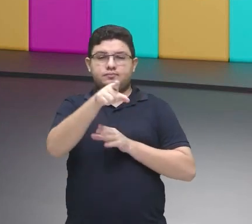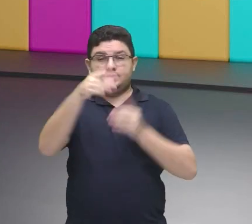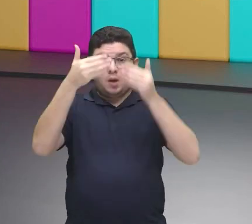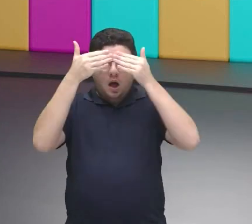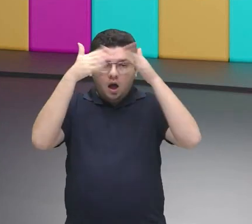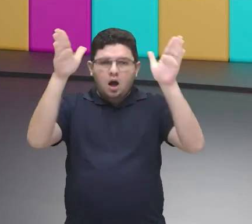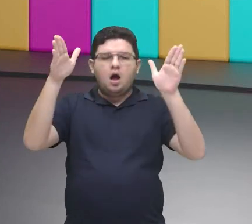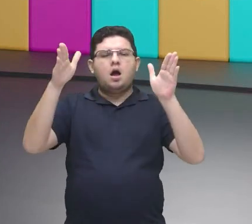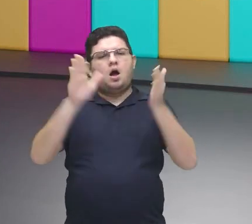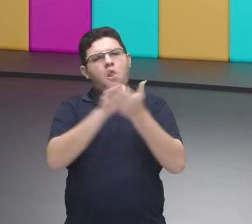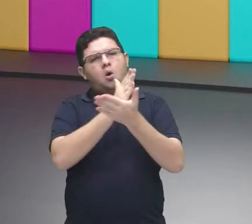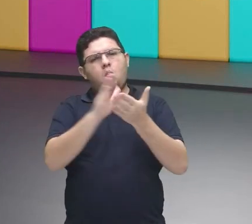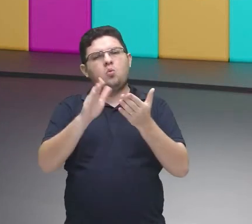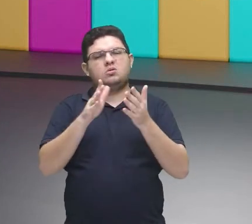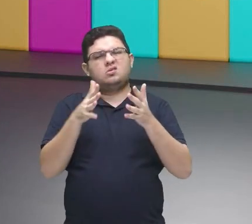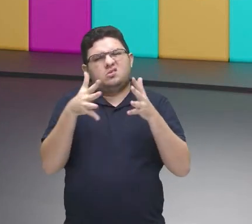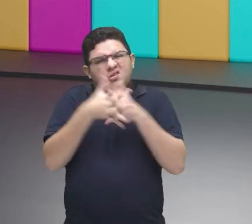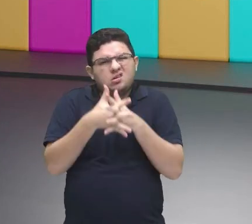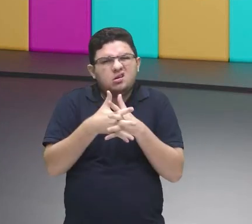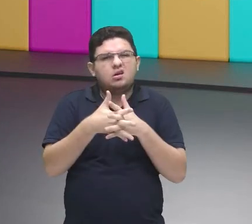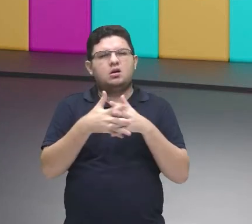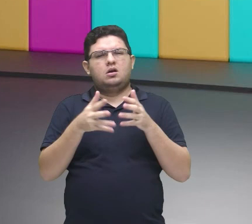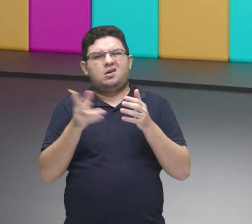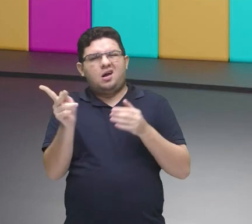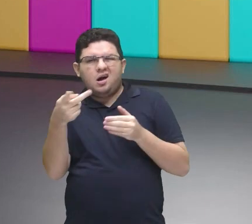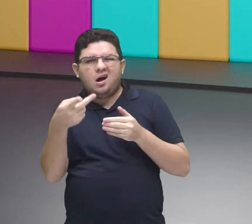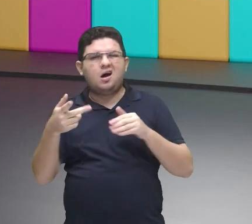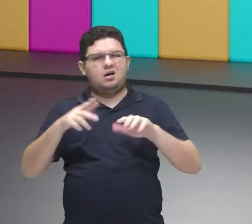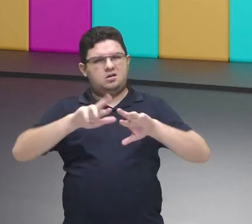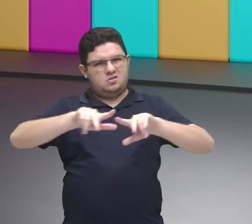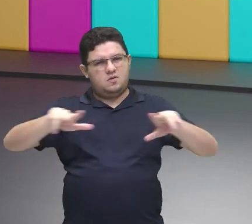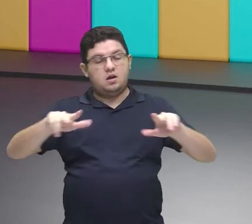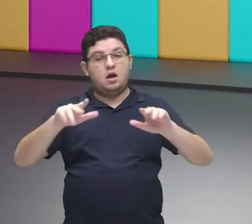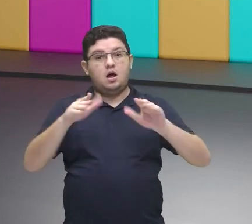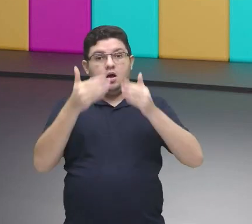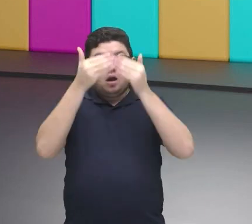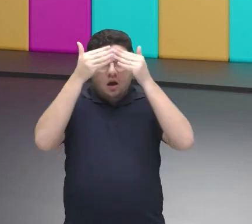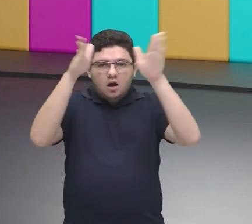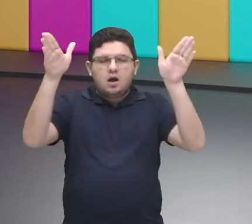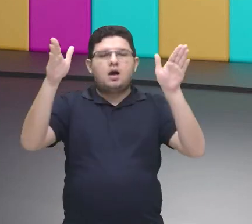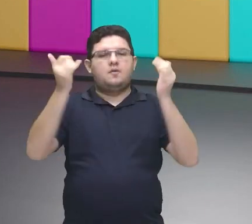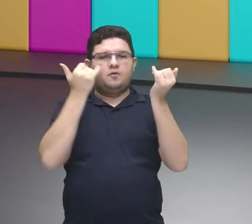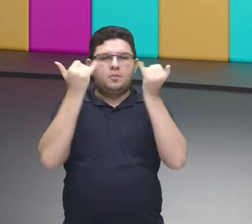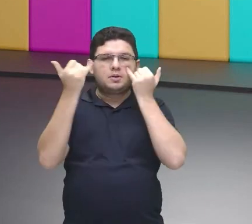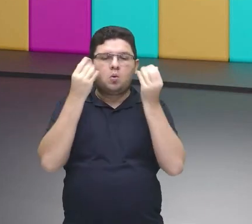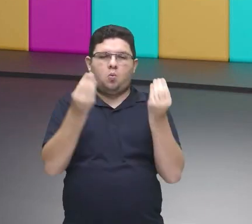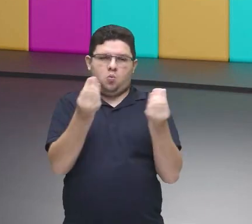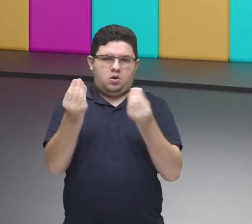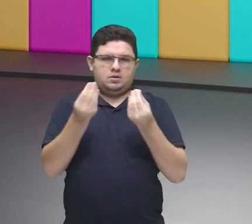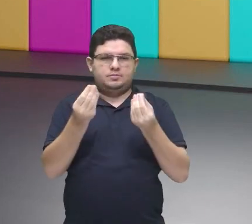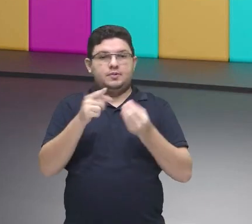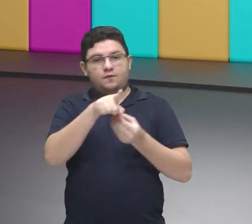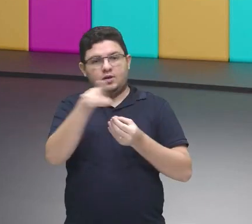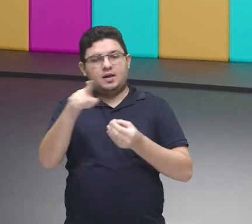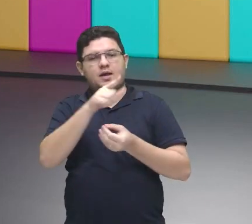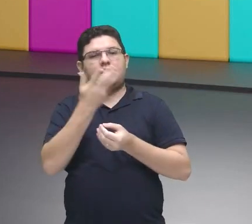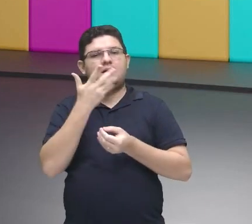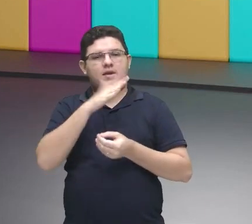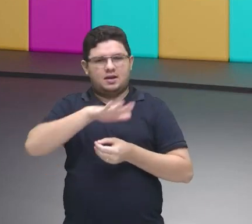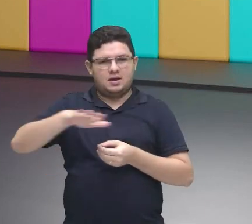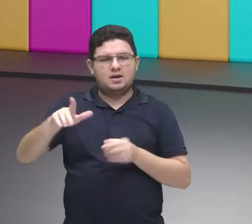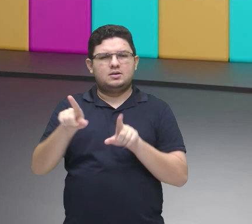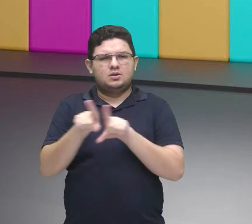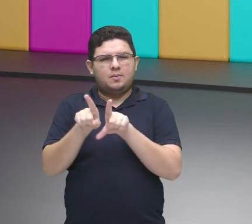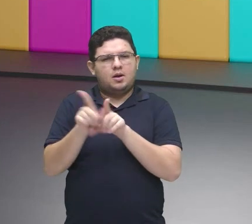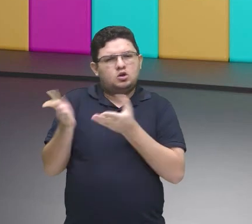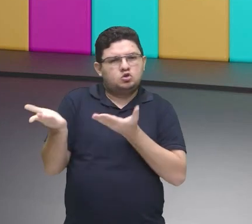com informações incorretas, incoerentes, e é preciso informação de qualidade. Para você, criança que está em casa, adolescente,